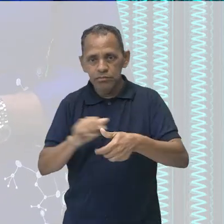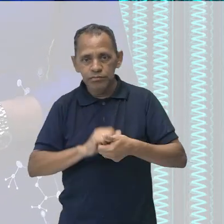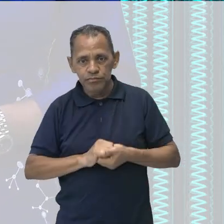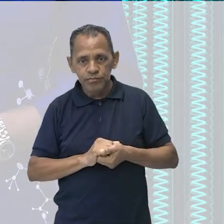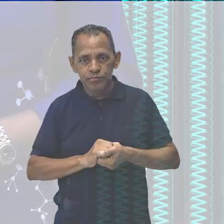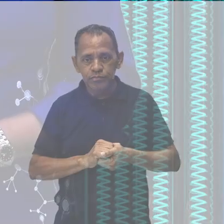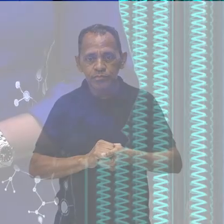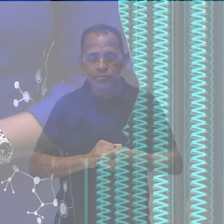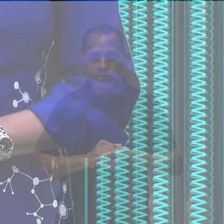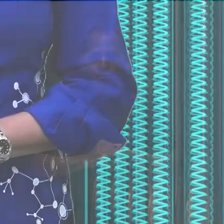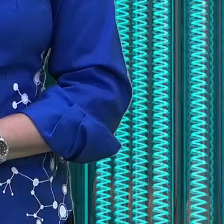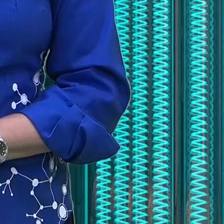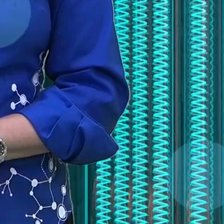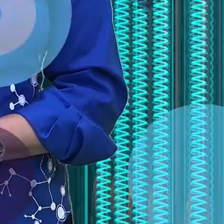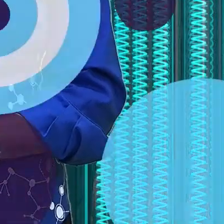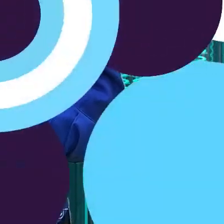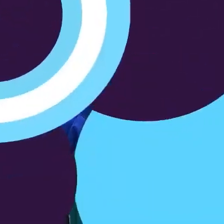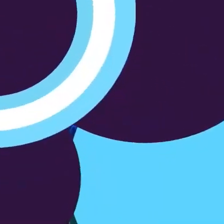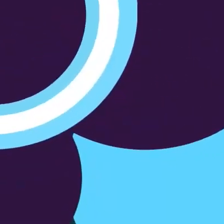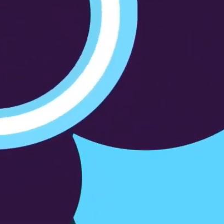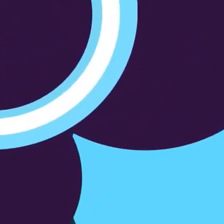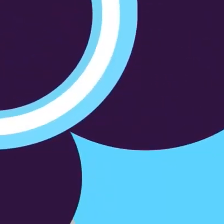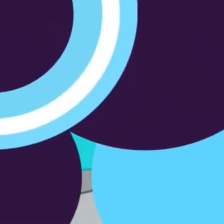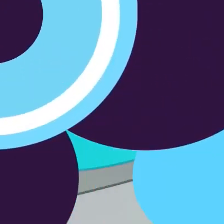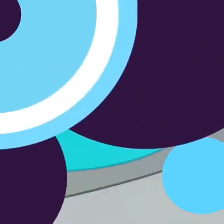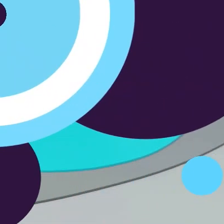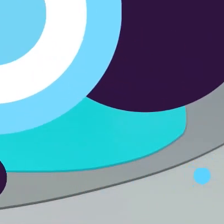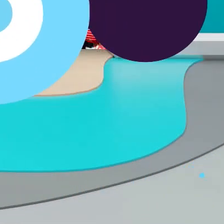espiritualidade indígena.